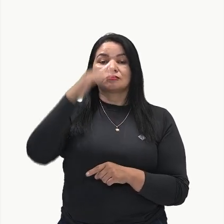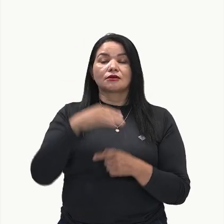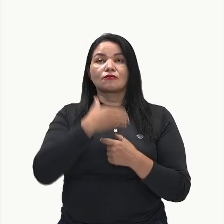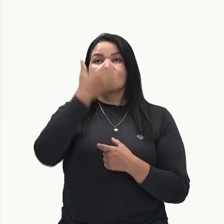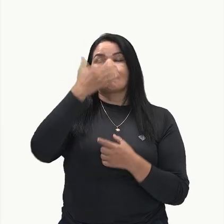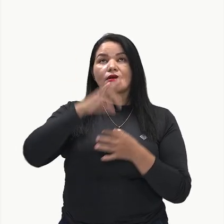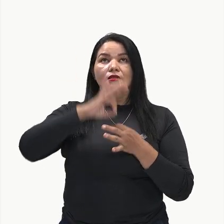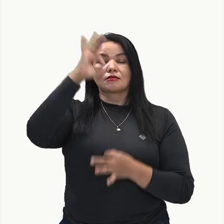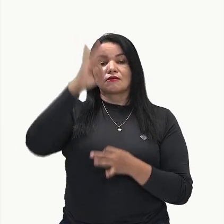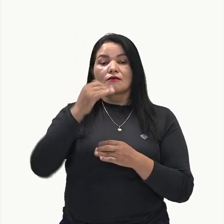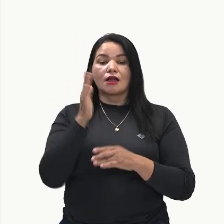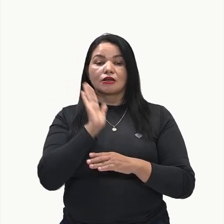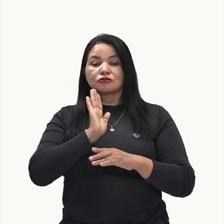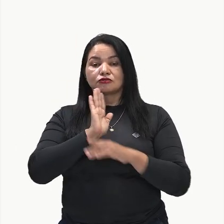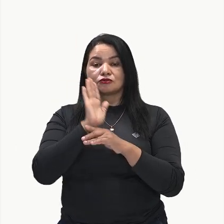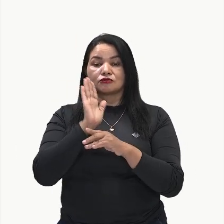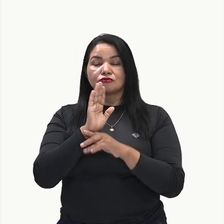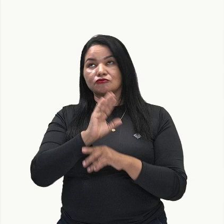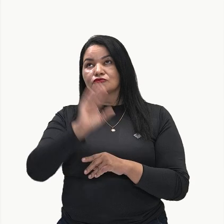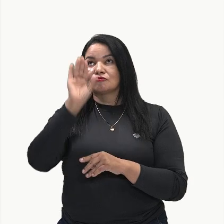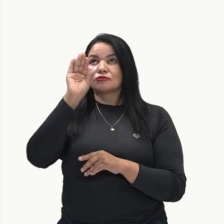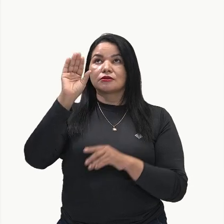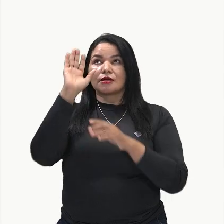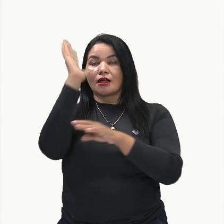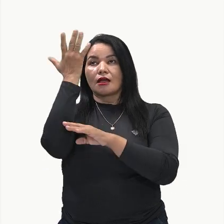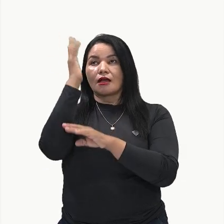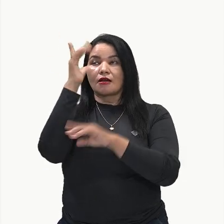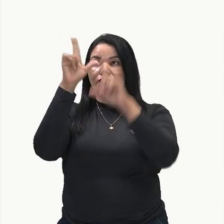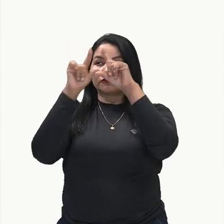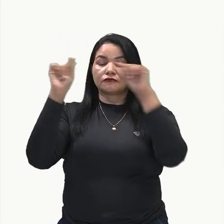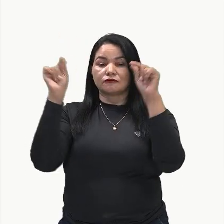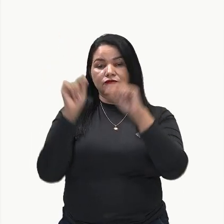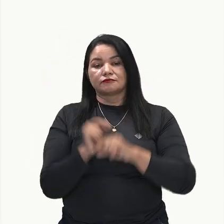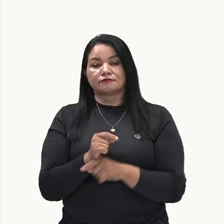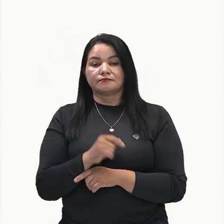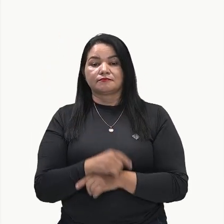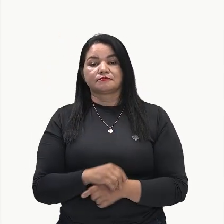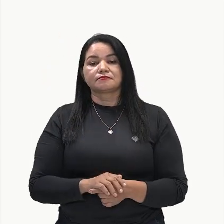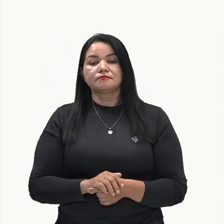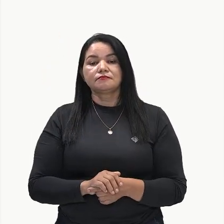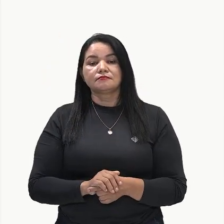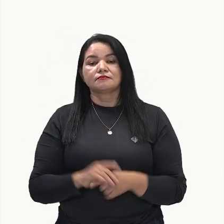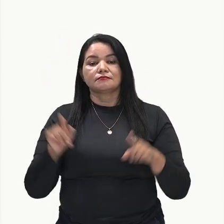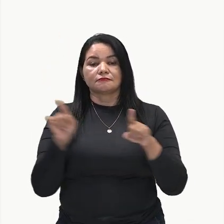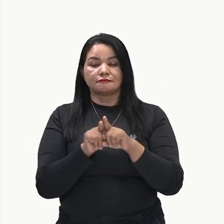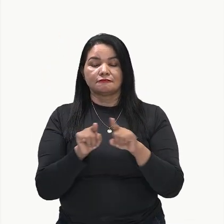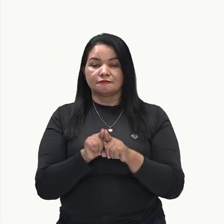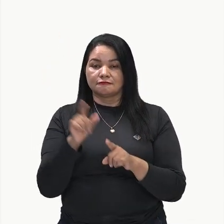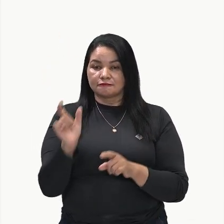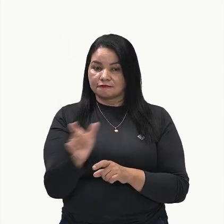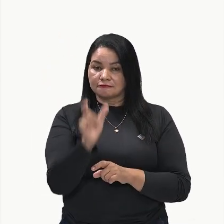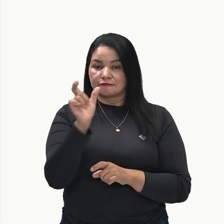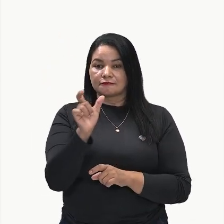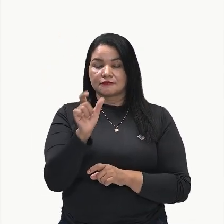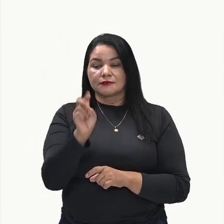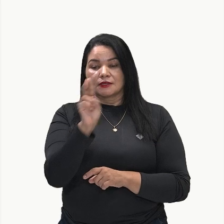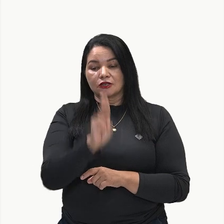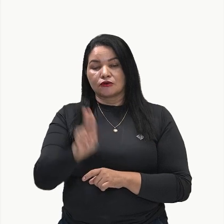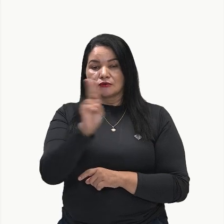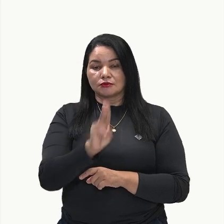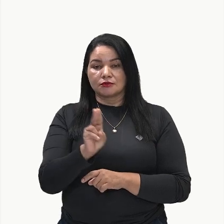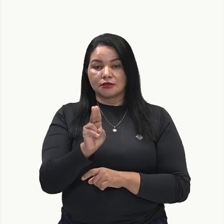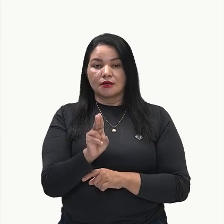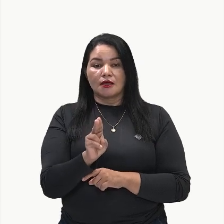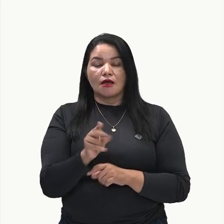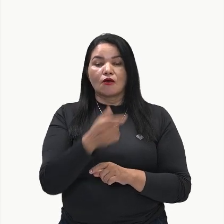a alcançar as hojas de los árboles. Então, aqui nós temos a mesma palavra, tanto para o feminino quanto para o